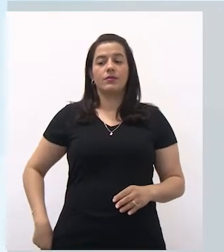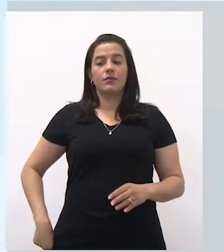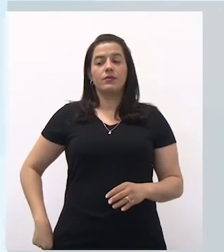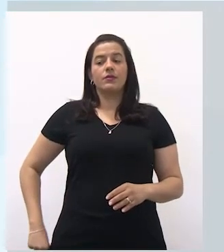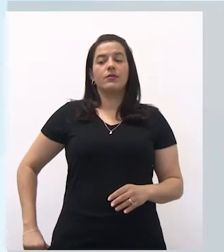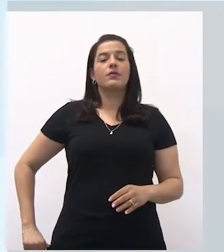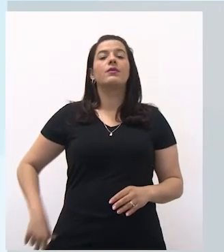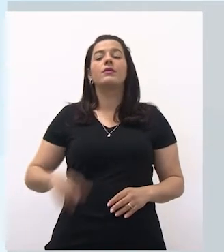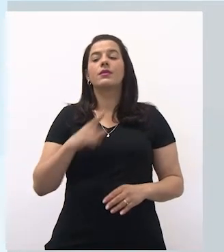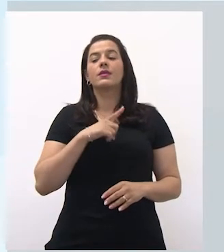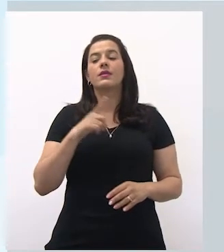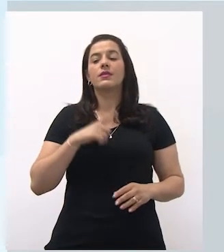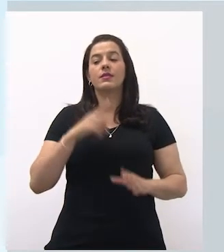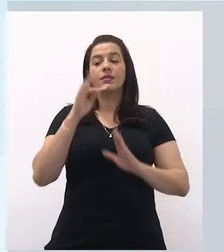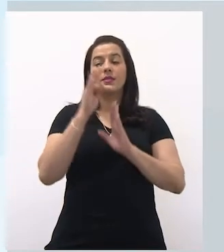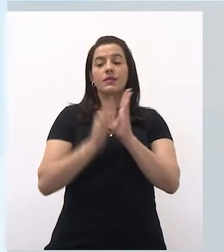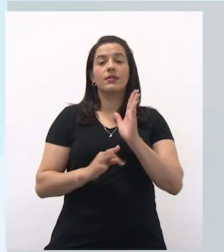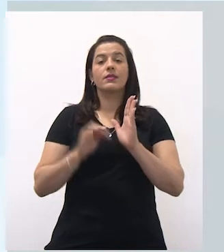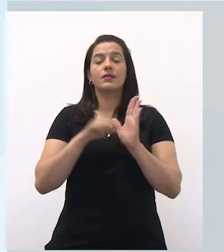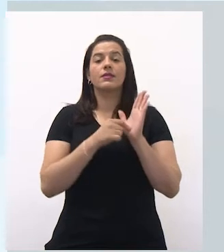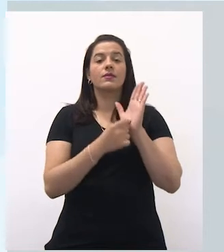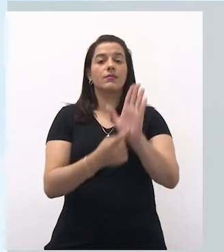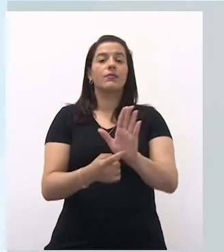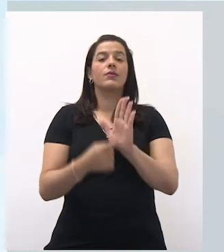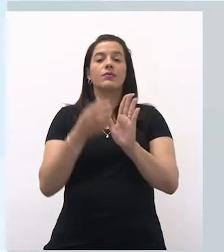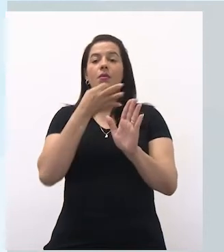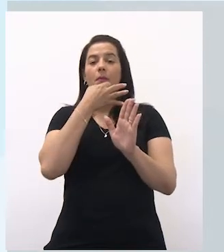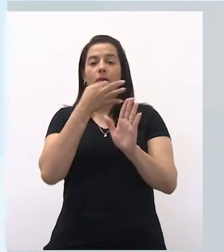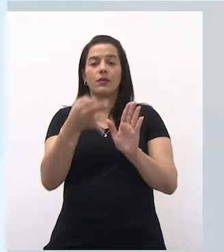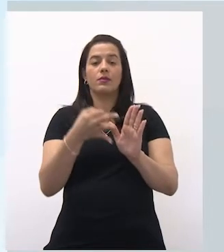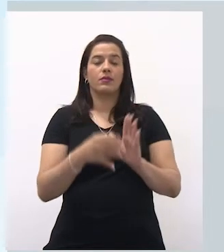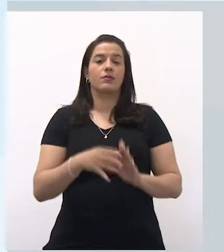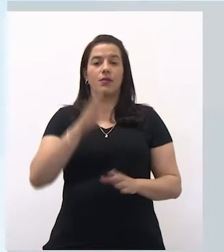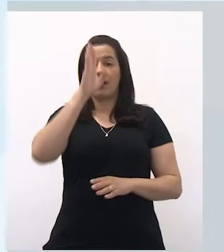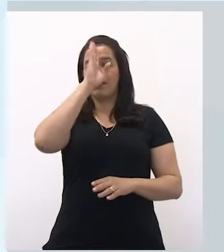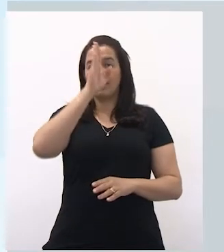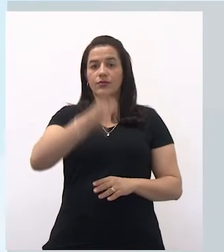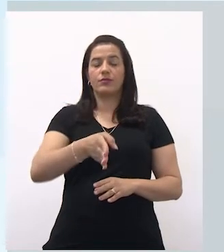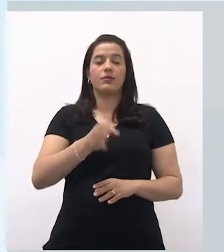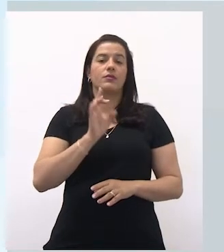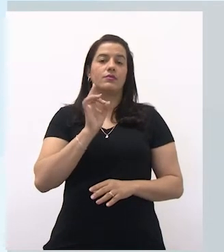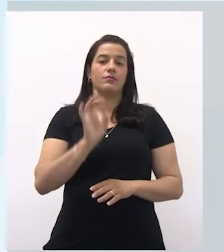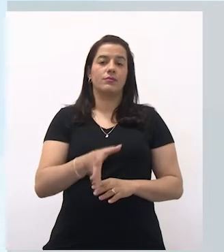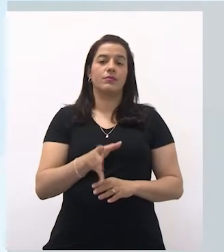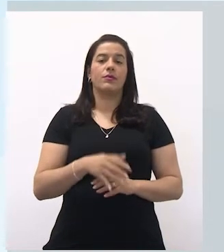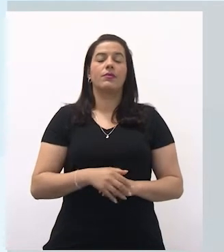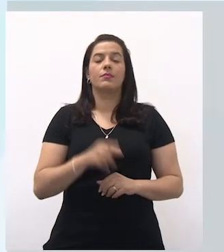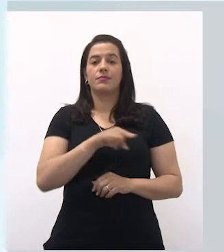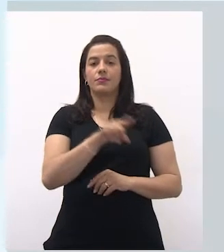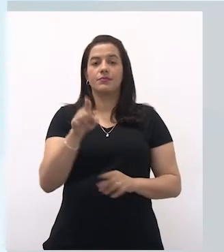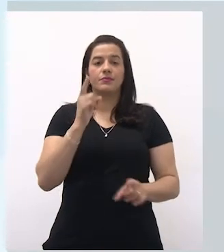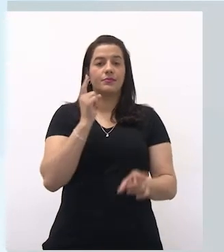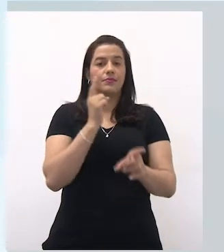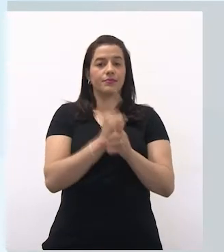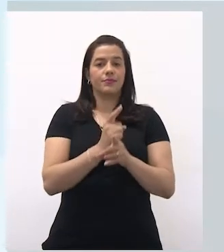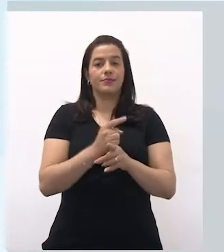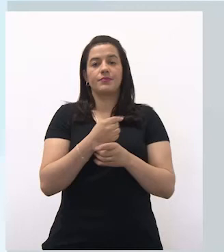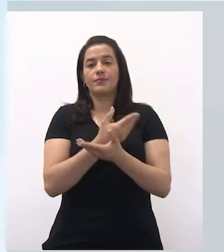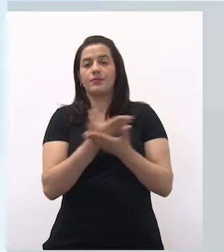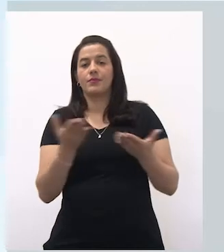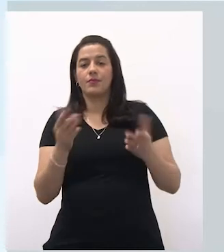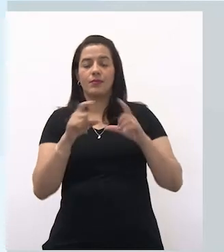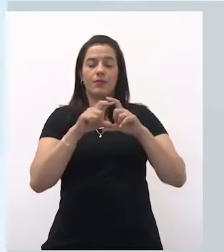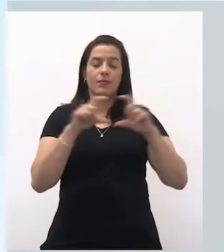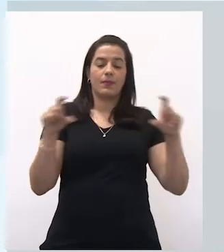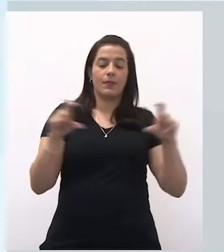trecho desse texto apresenta uma opinião, então ela vai direto ao ponto, né? Só para o aluno identificar quais dos trechos apresentam